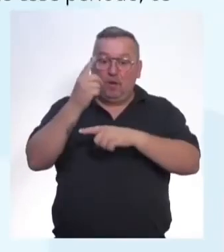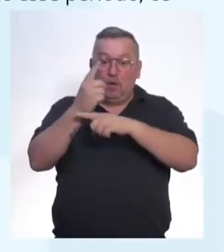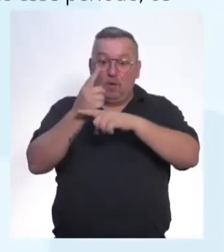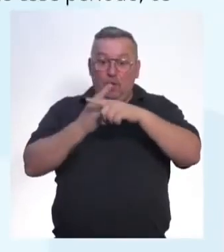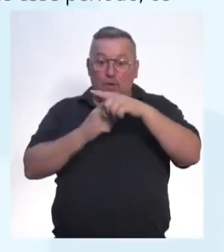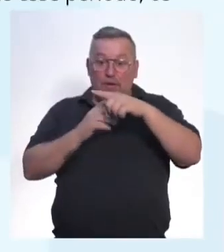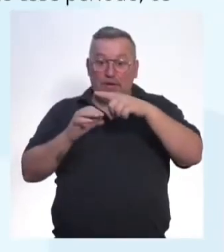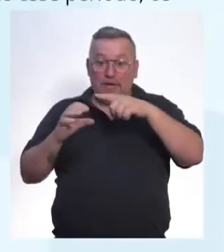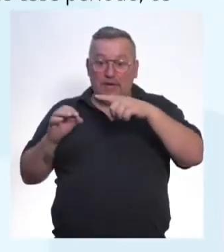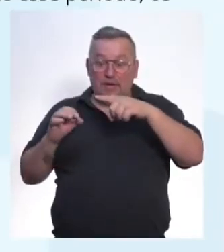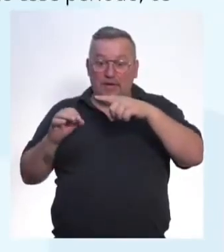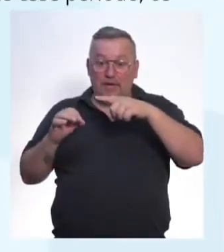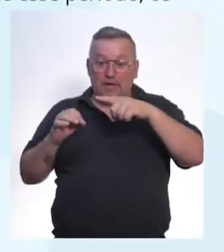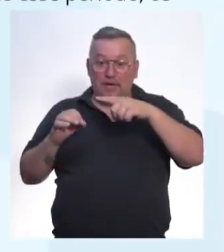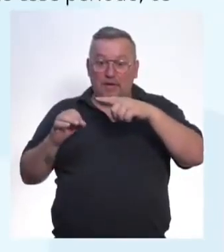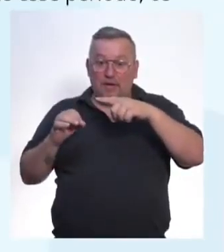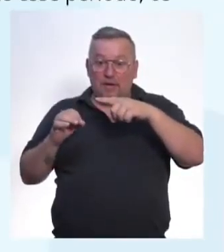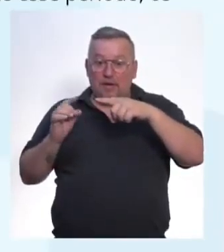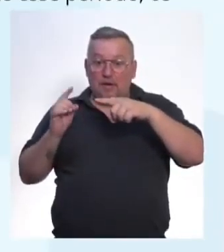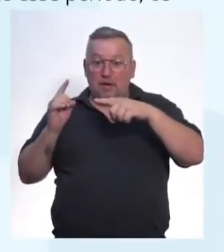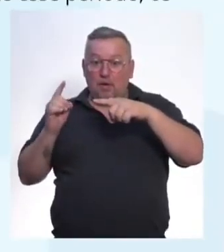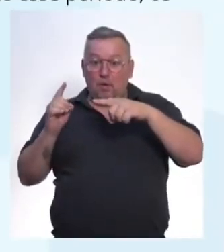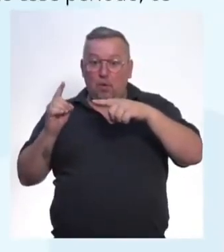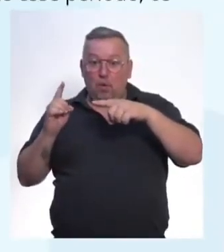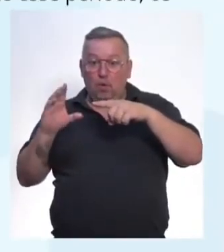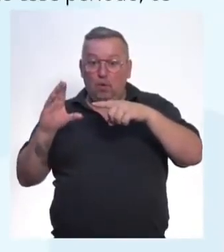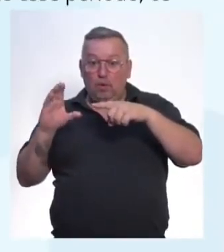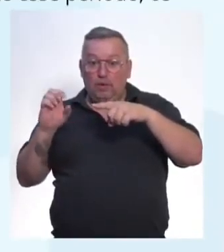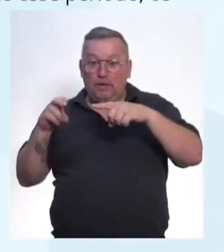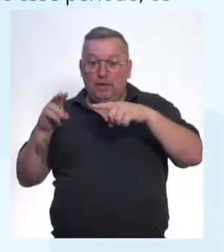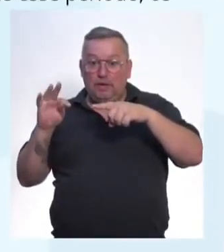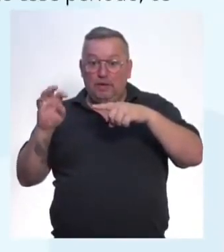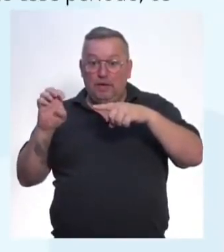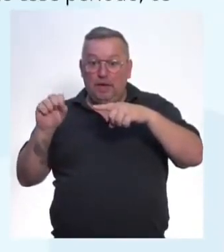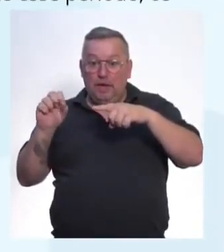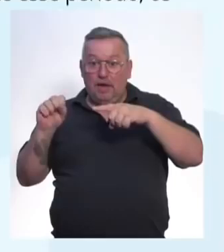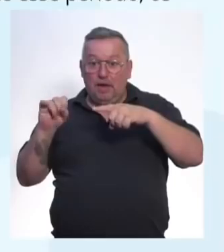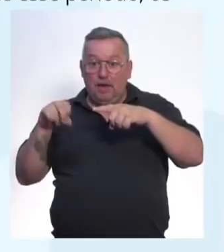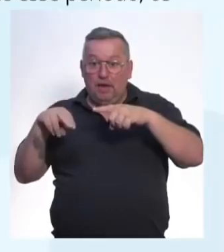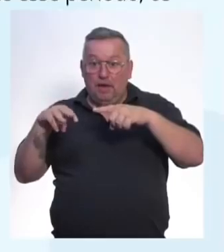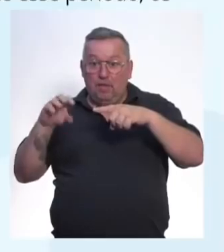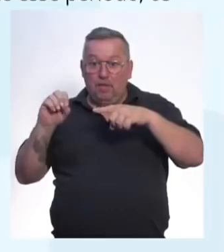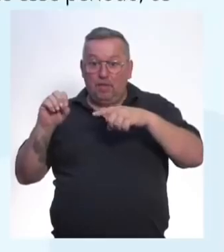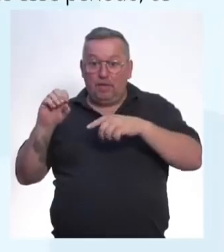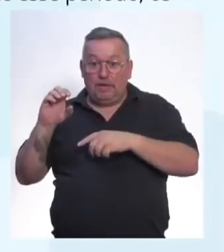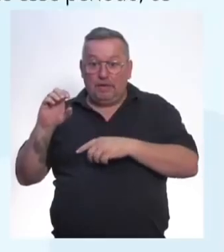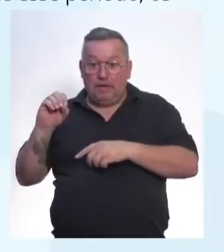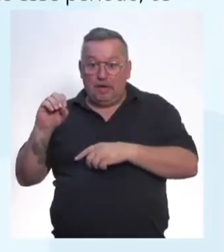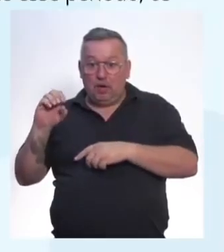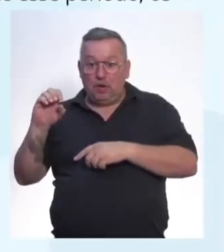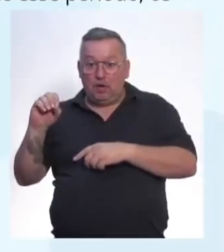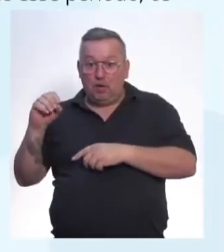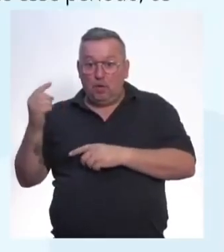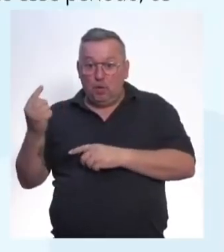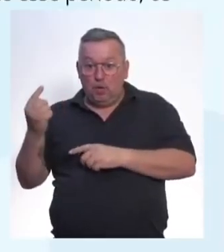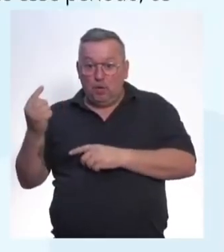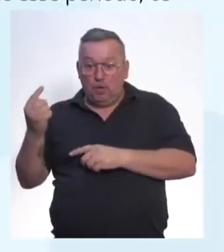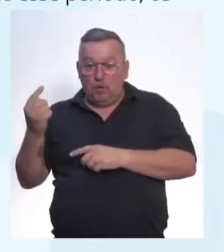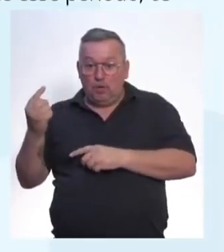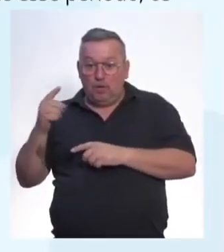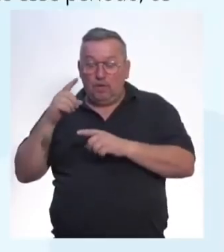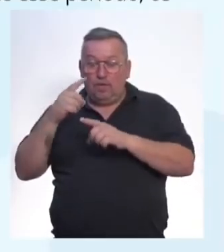dividido por 100, estamos falando de 1 centésimo, não é isso? Tá? 001.